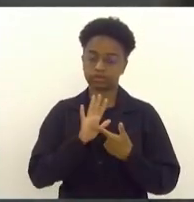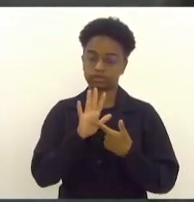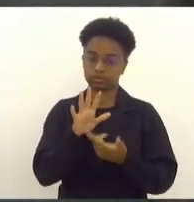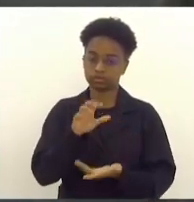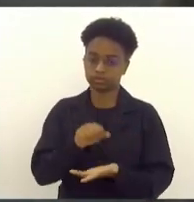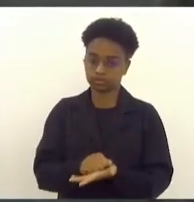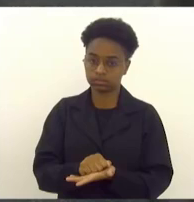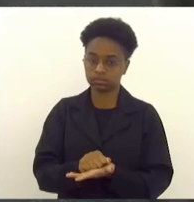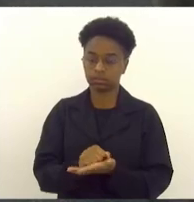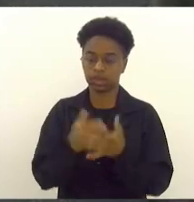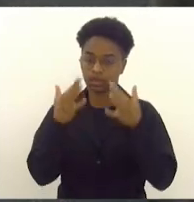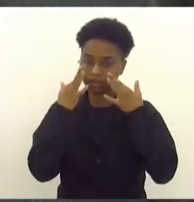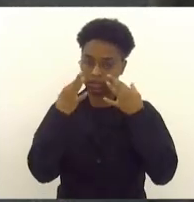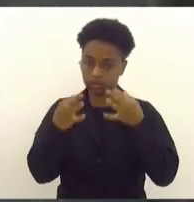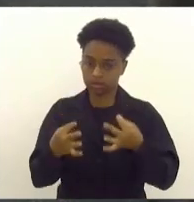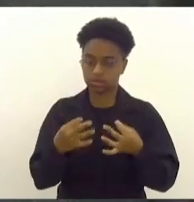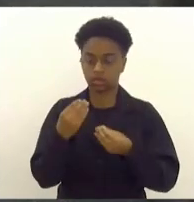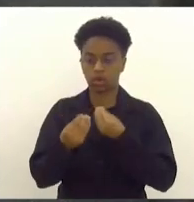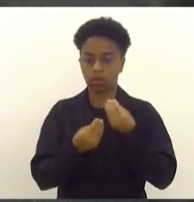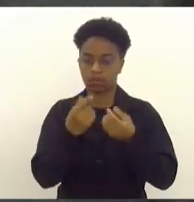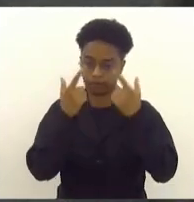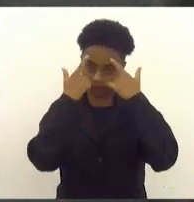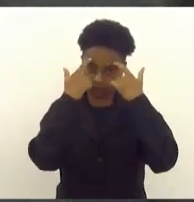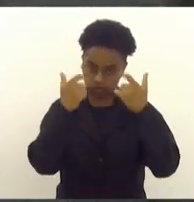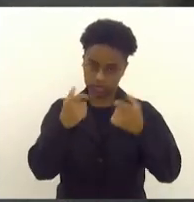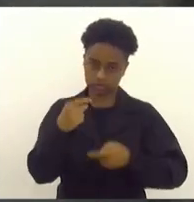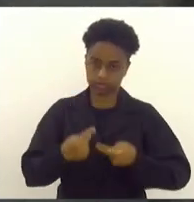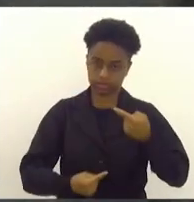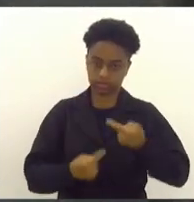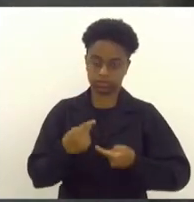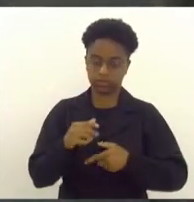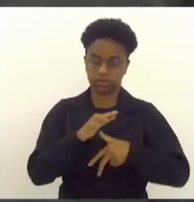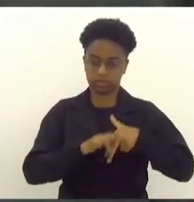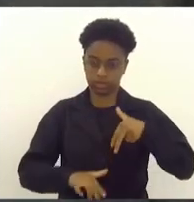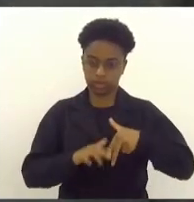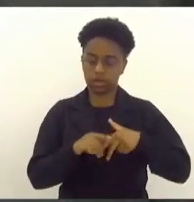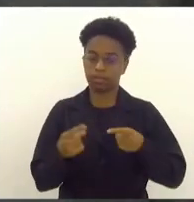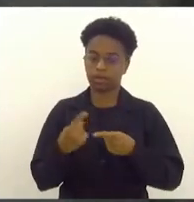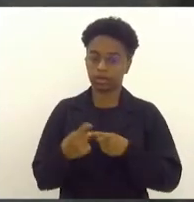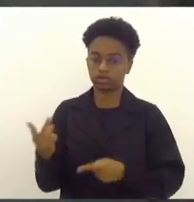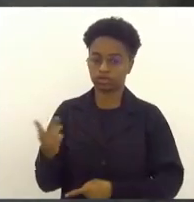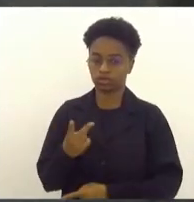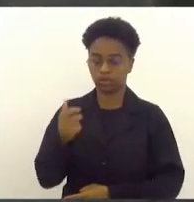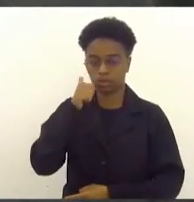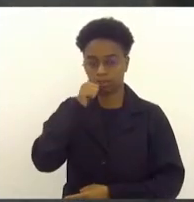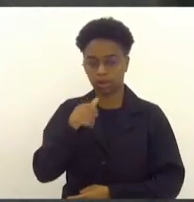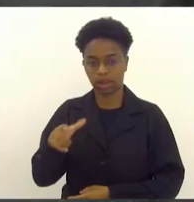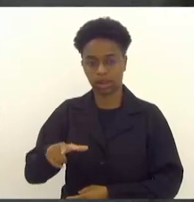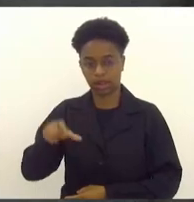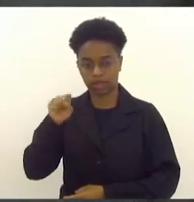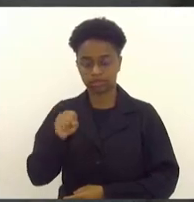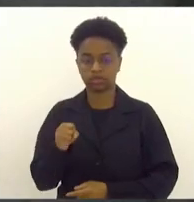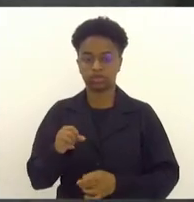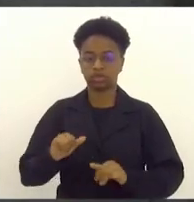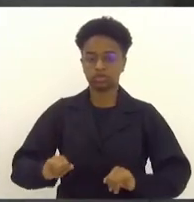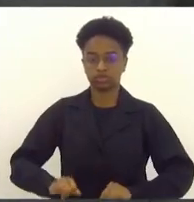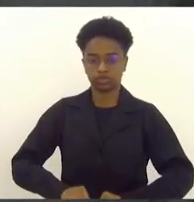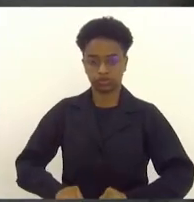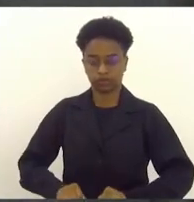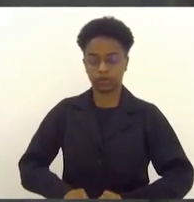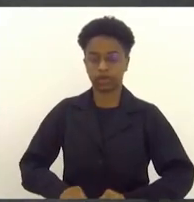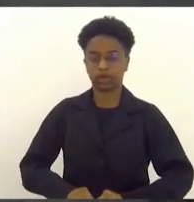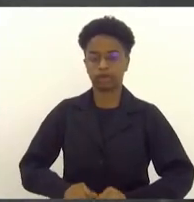a atenção a violência política de gênero Essas são mulheres lésbicas que sofreram aí é